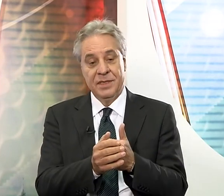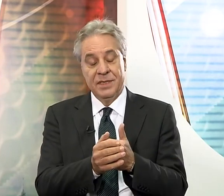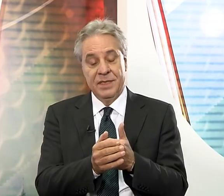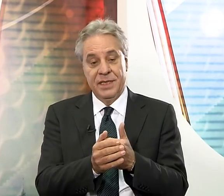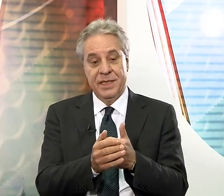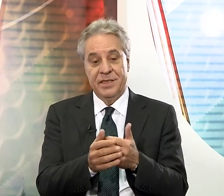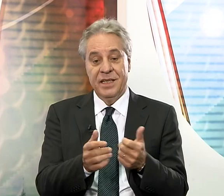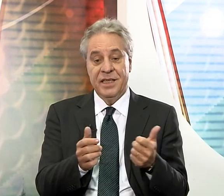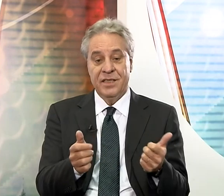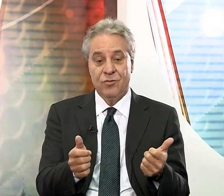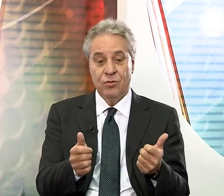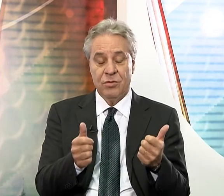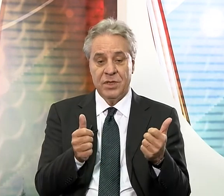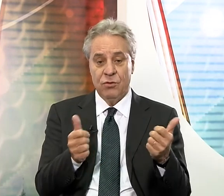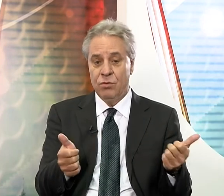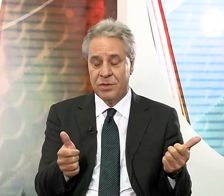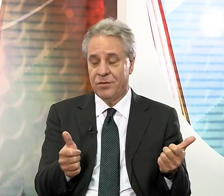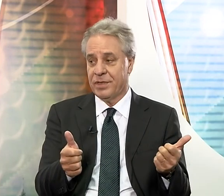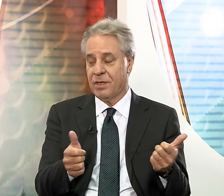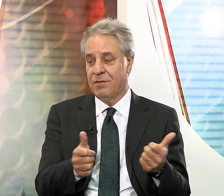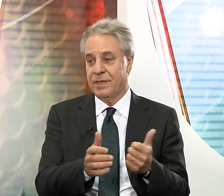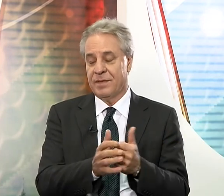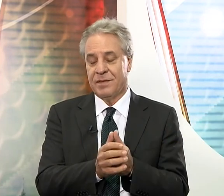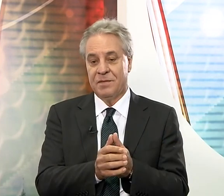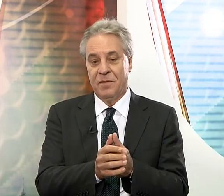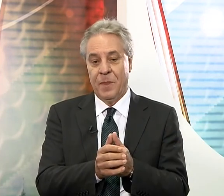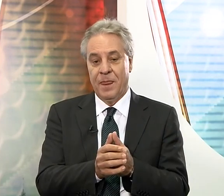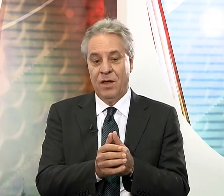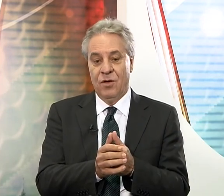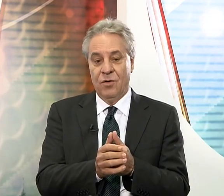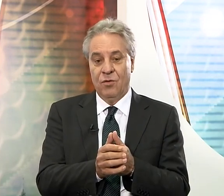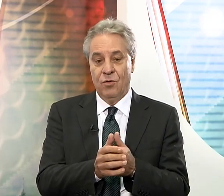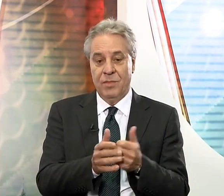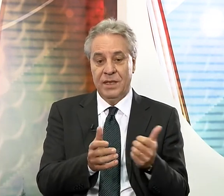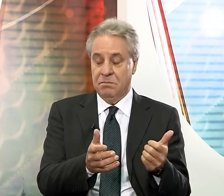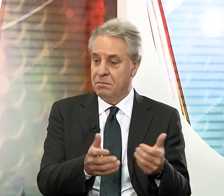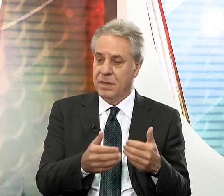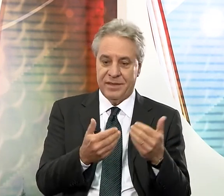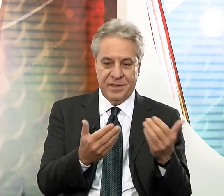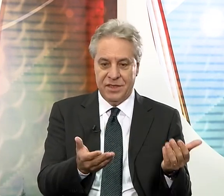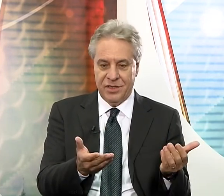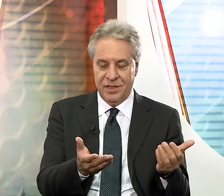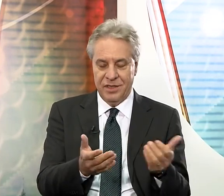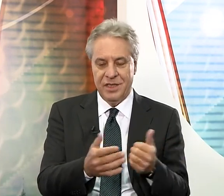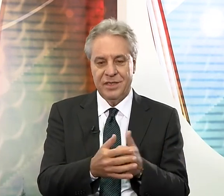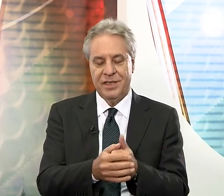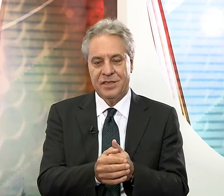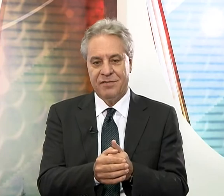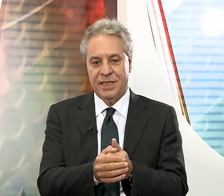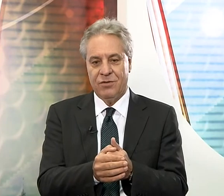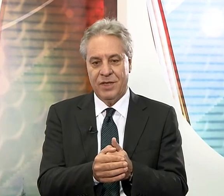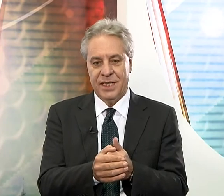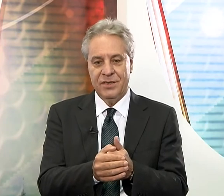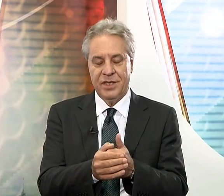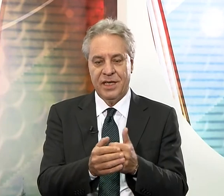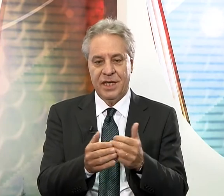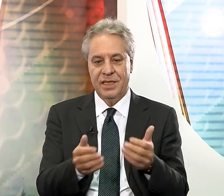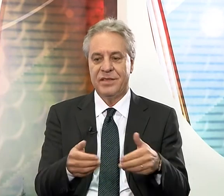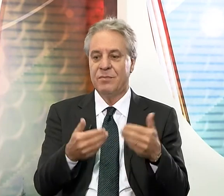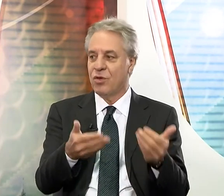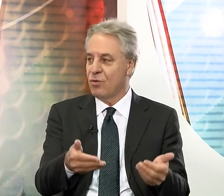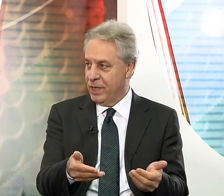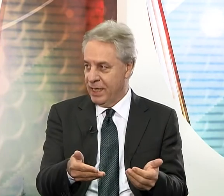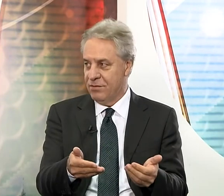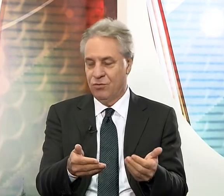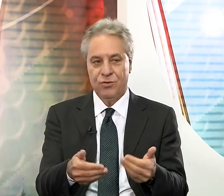recente e dele resultam 2 consequências. Uma bastante satisfatória de que